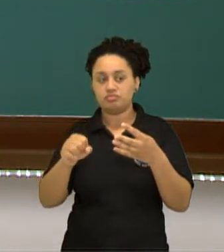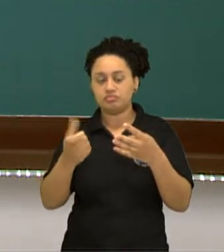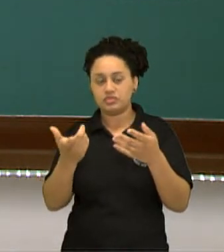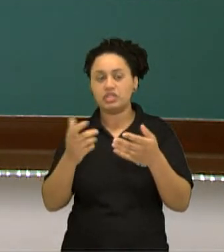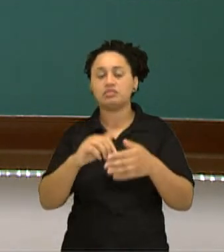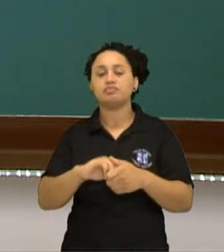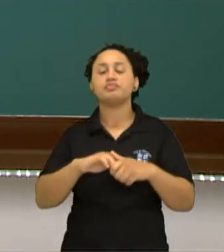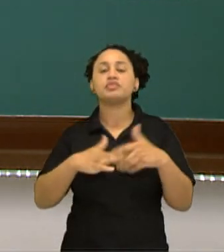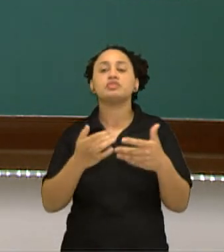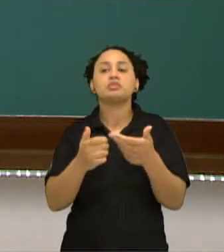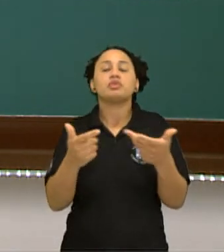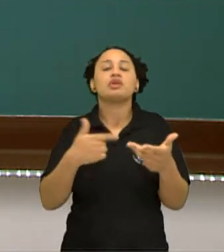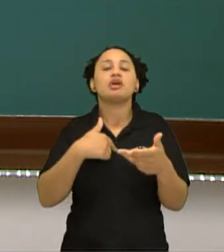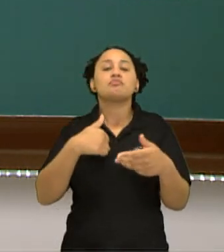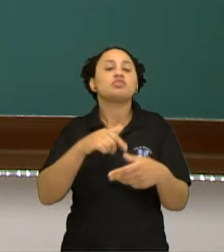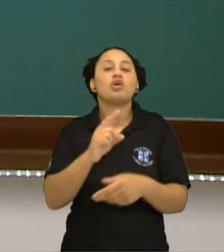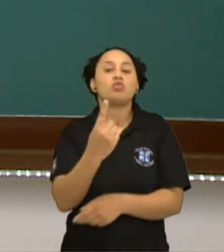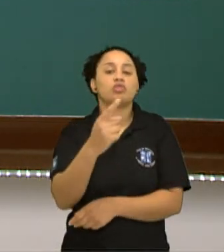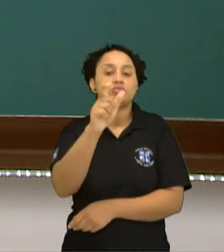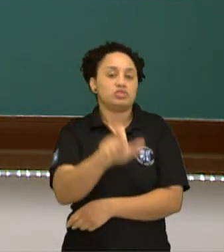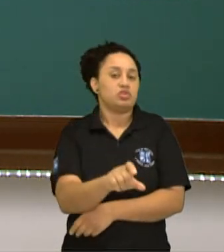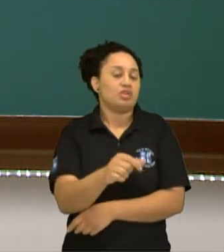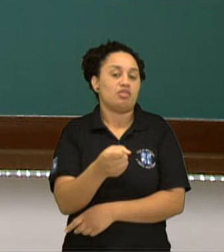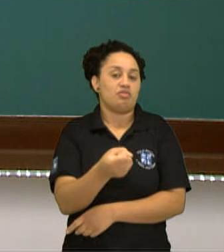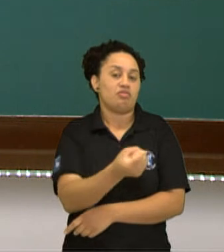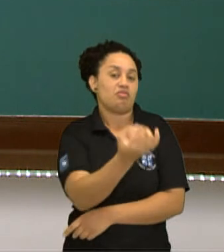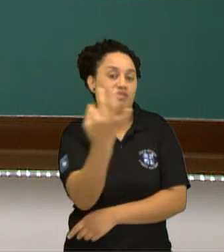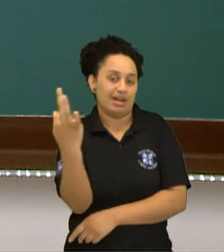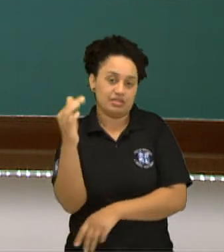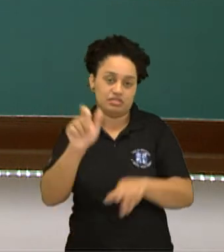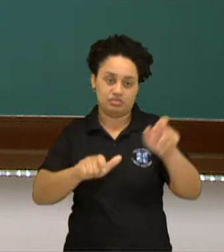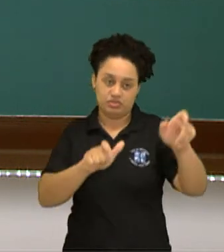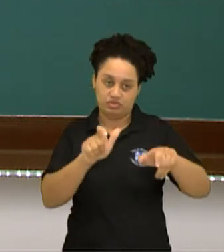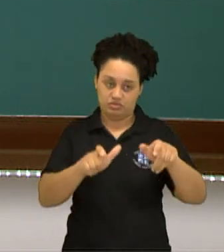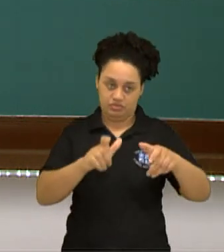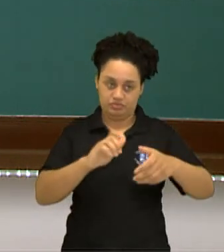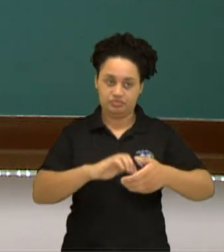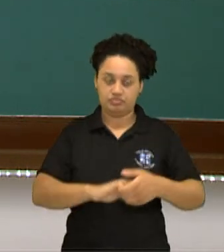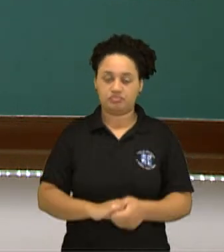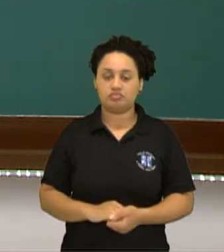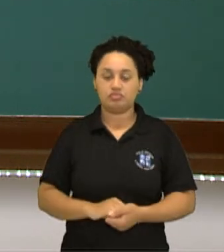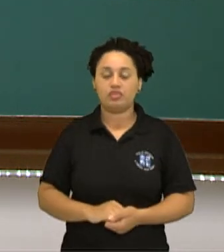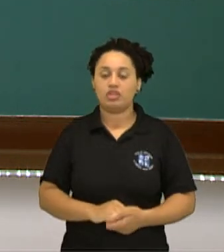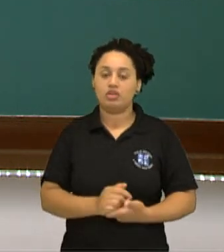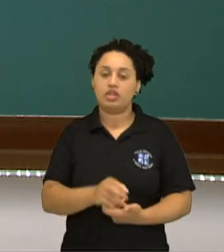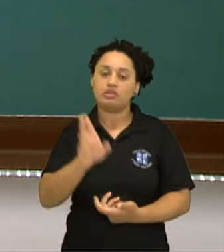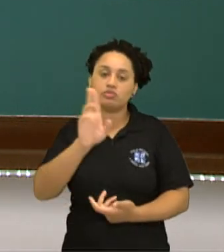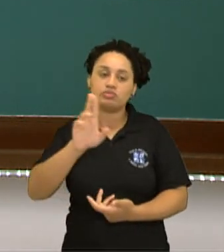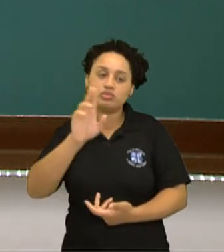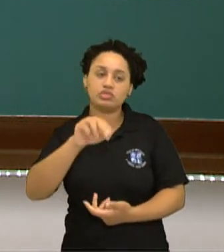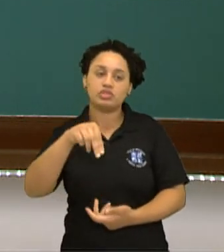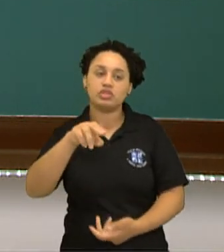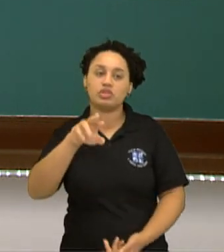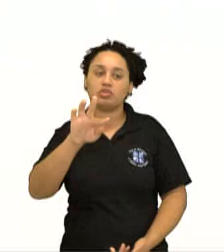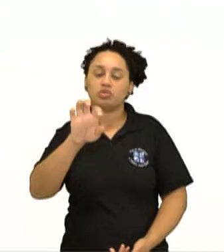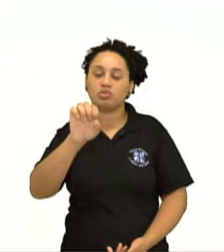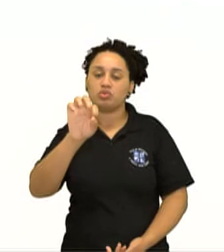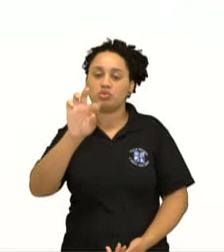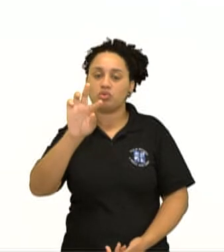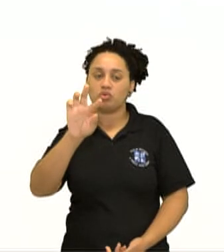são nuestros amigos, né? Vou usar aí nuestro ou nuestros. Com